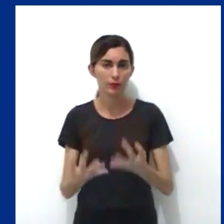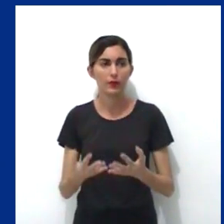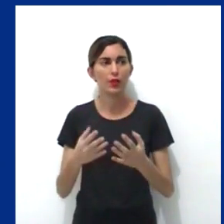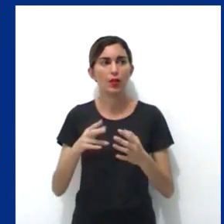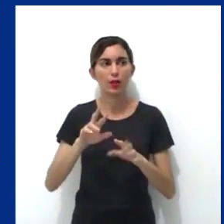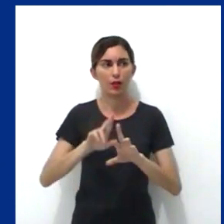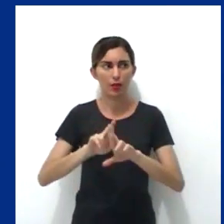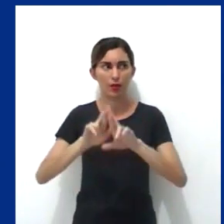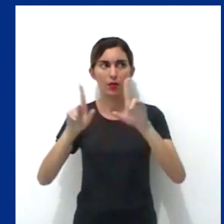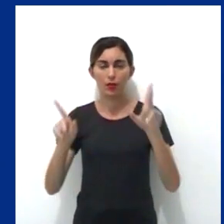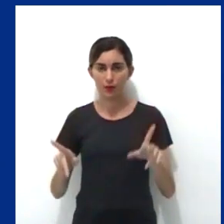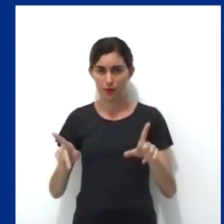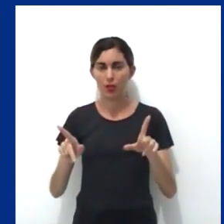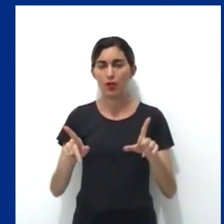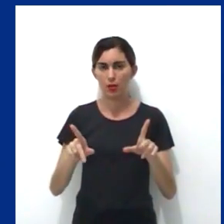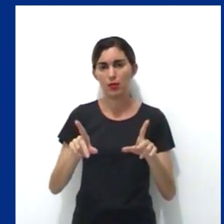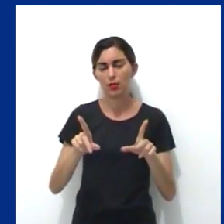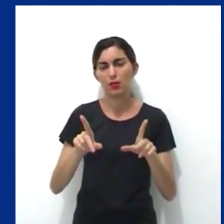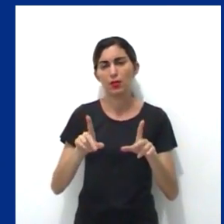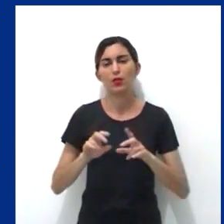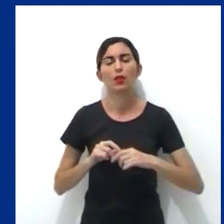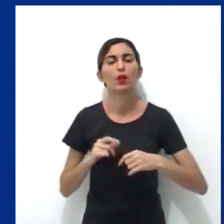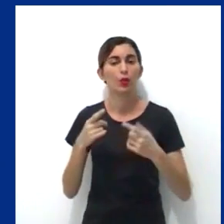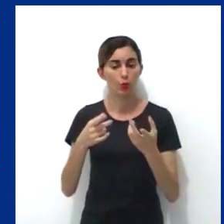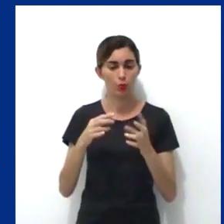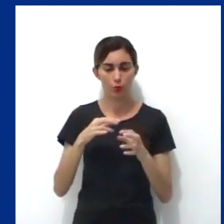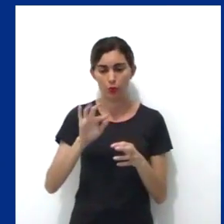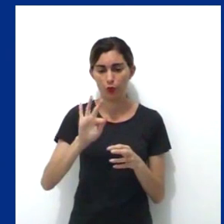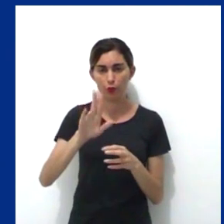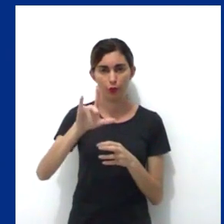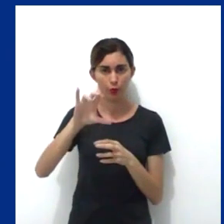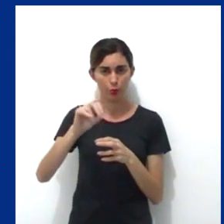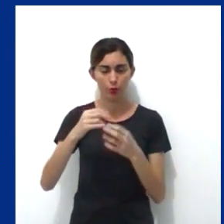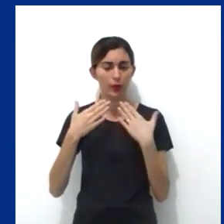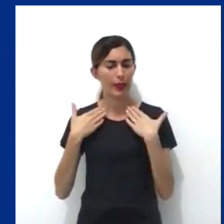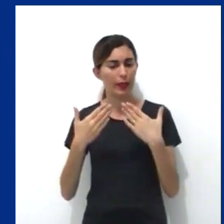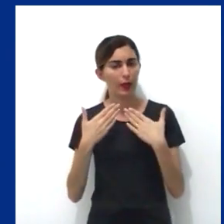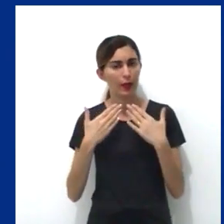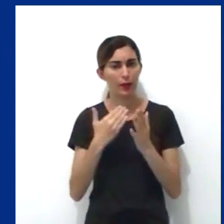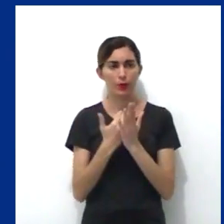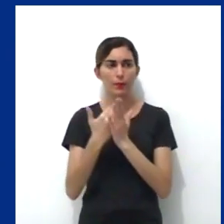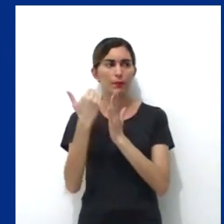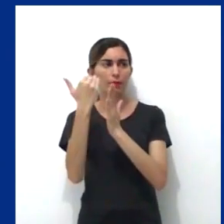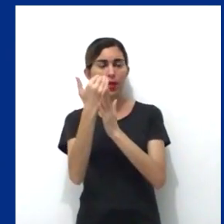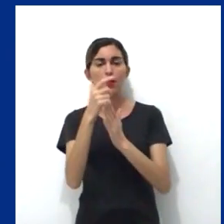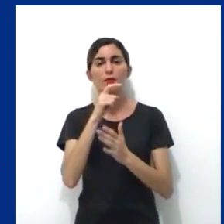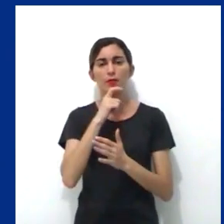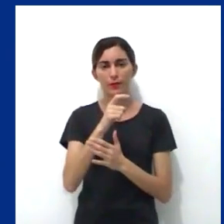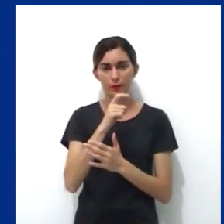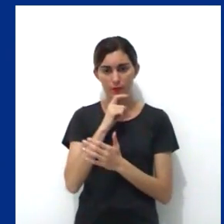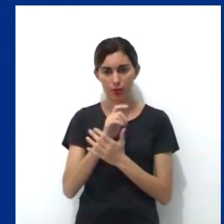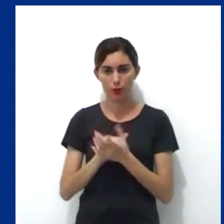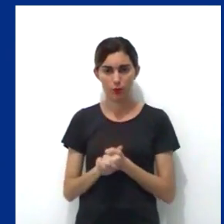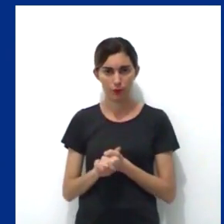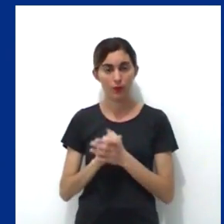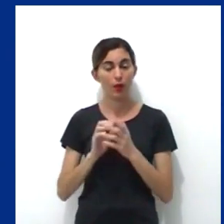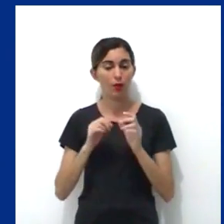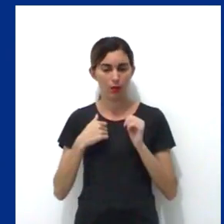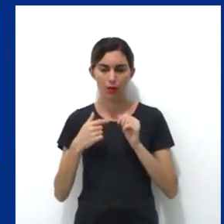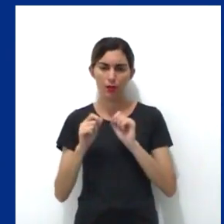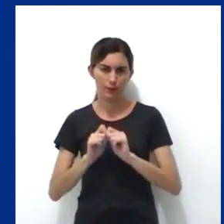estejam no estado líquido ou gasoso. Criam-se correntes circulares, chamadas de correntes de